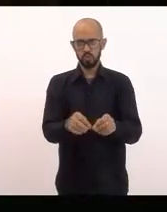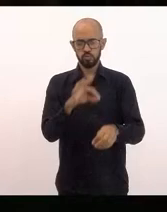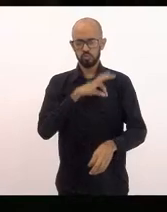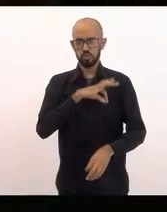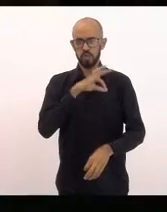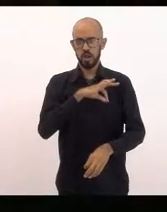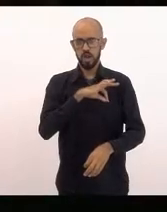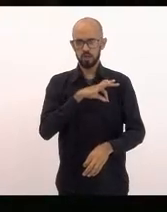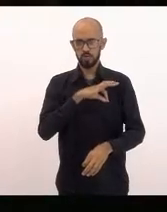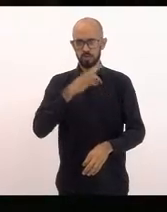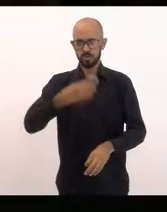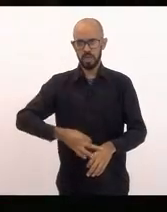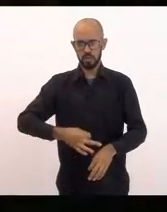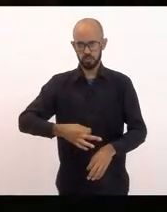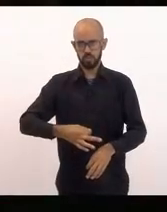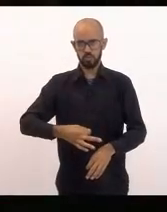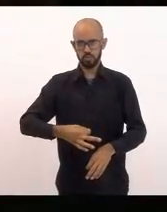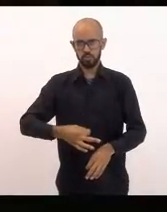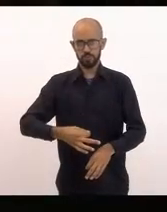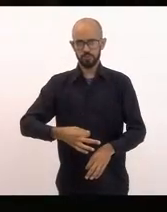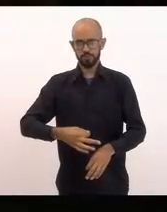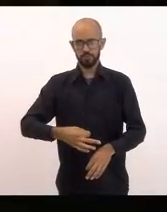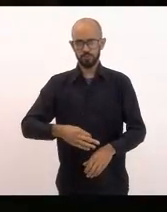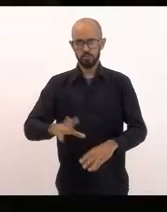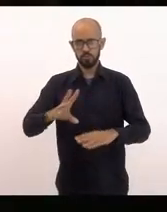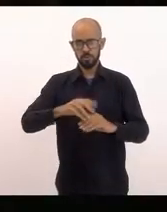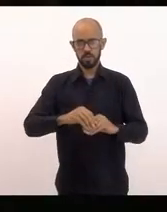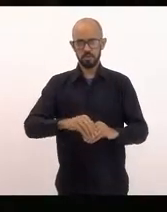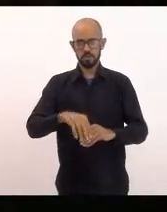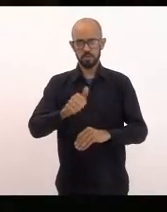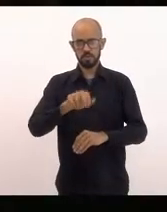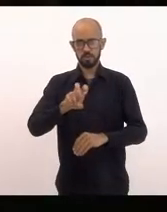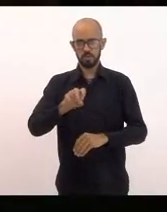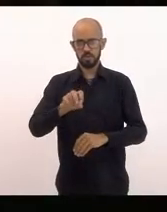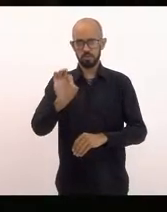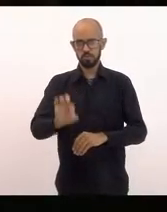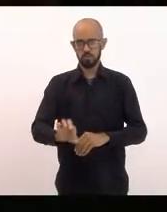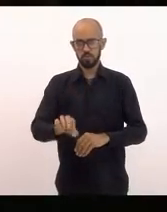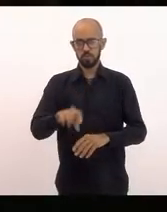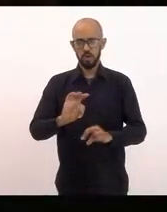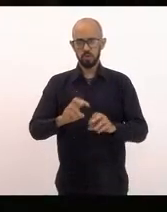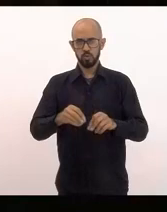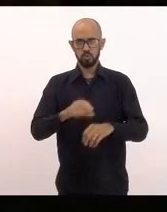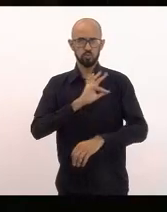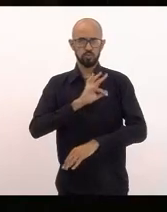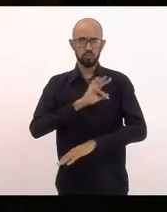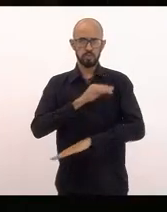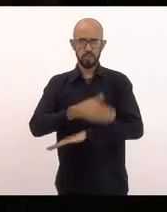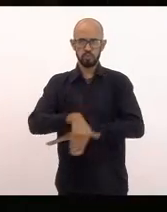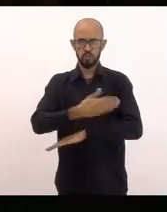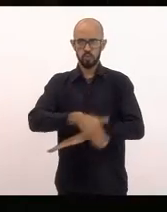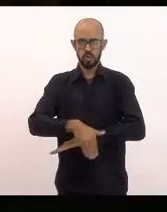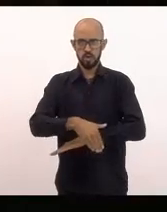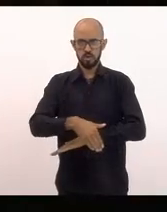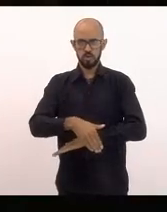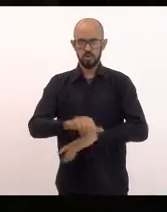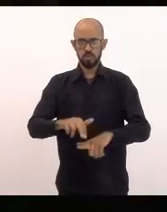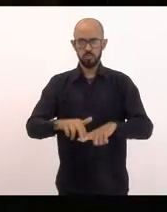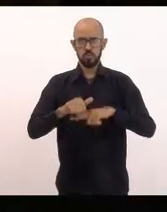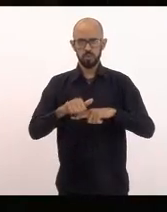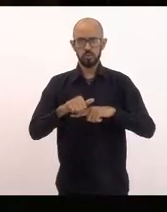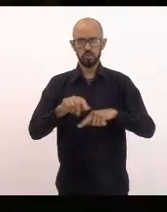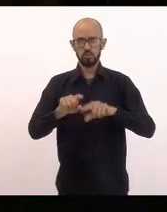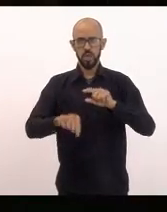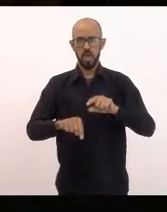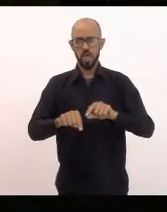pagar o salário em dia, dando, efetivando aumento de 150% aos praças. E, portanto, é um